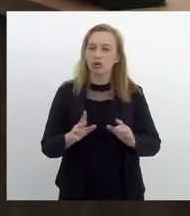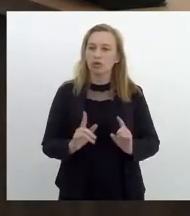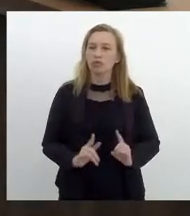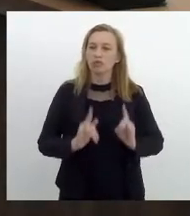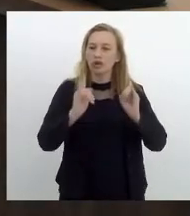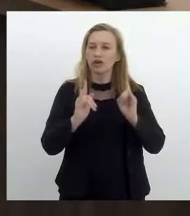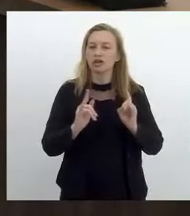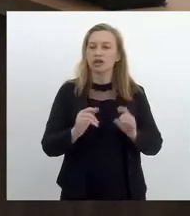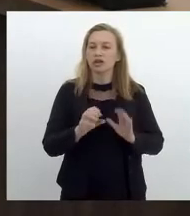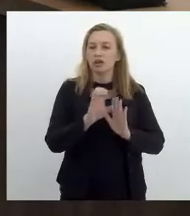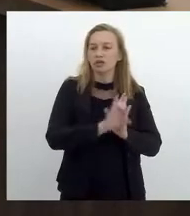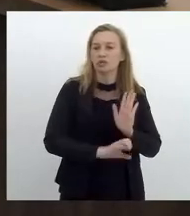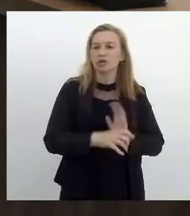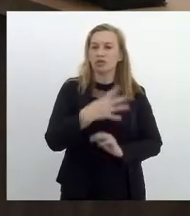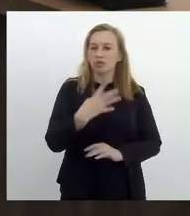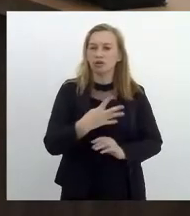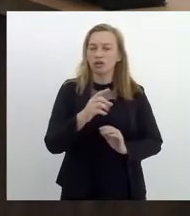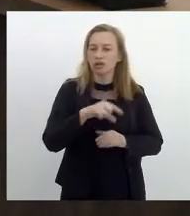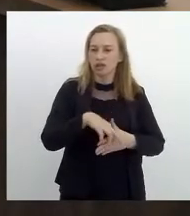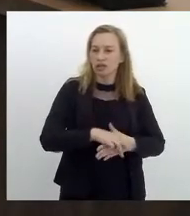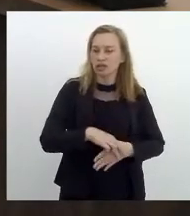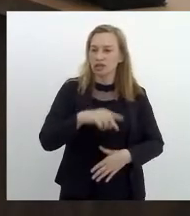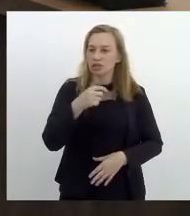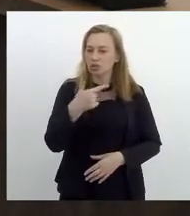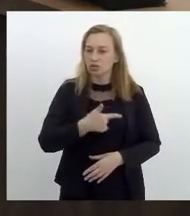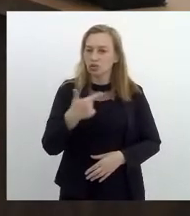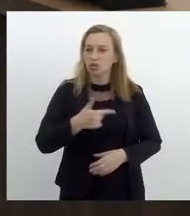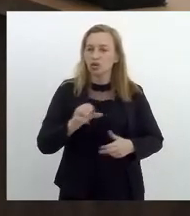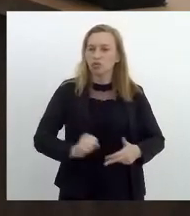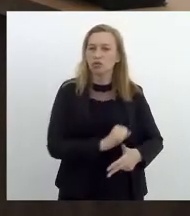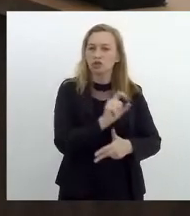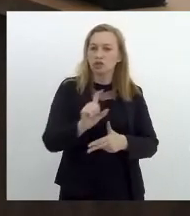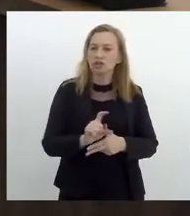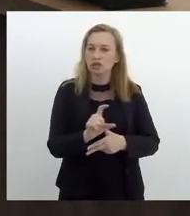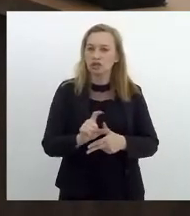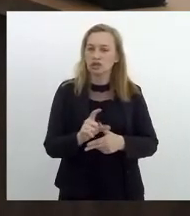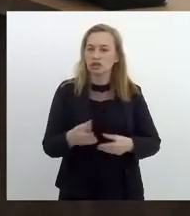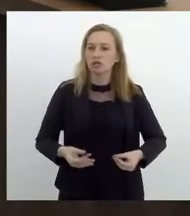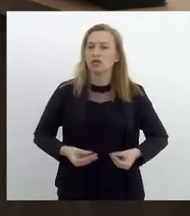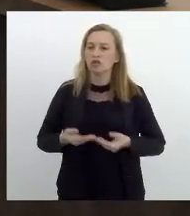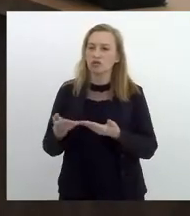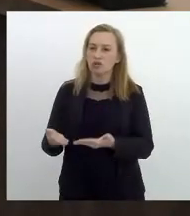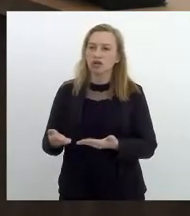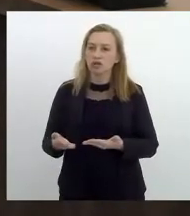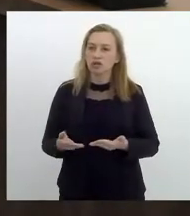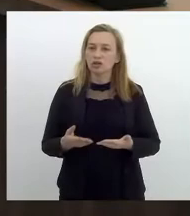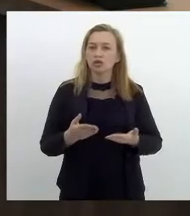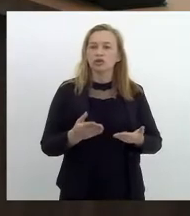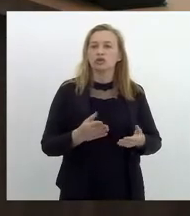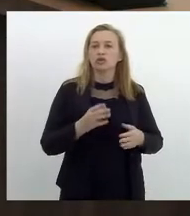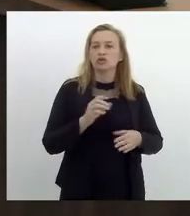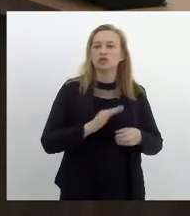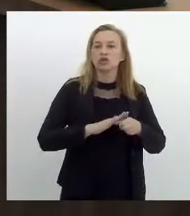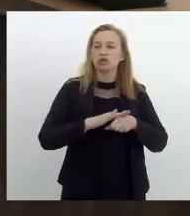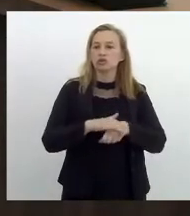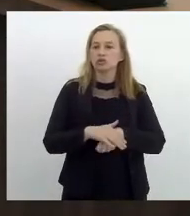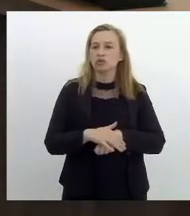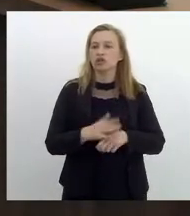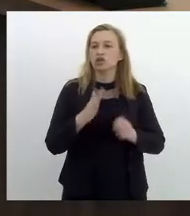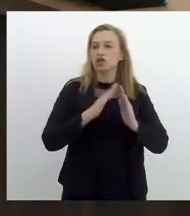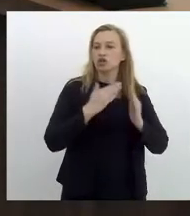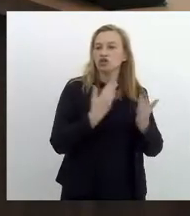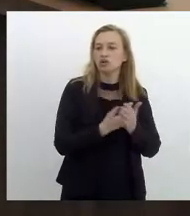4, modificando o inciso 2. O Poder Executivo deverá garantir a oferta do turno diurno para os estudantes matriculados em